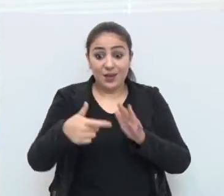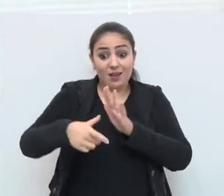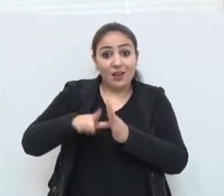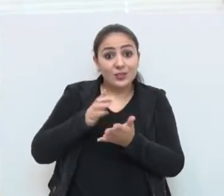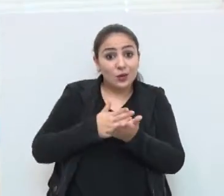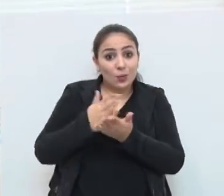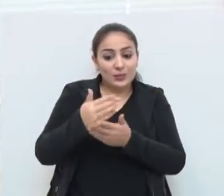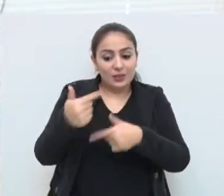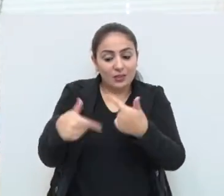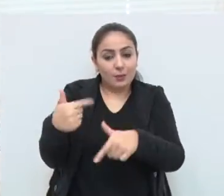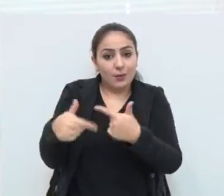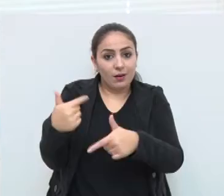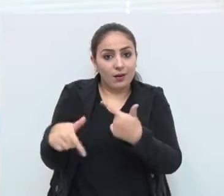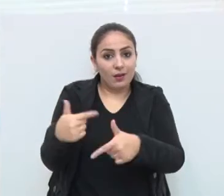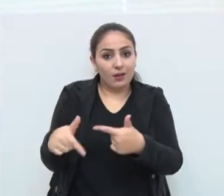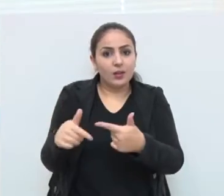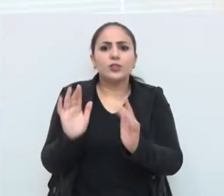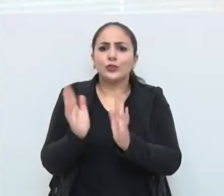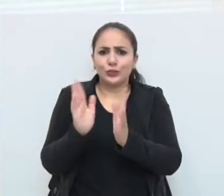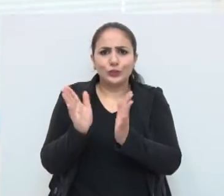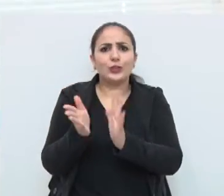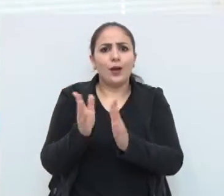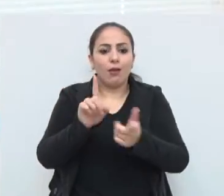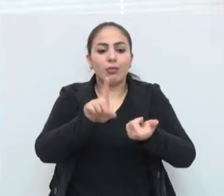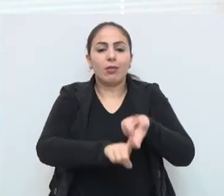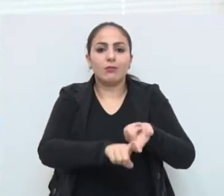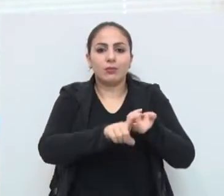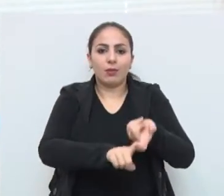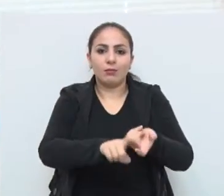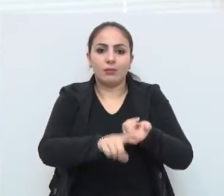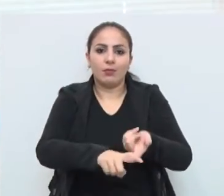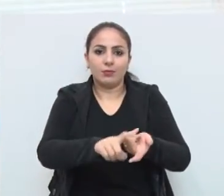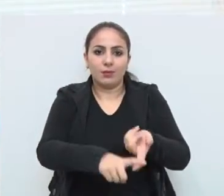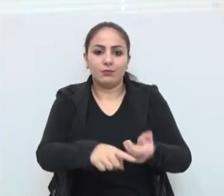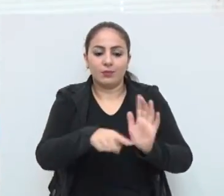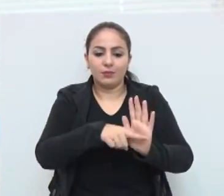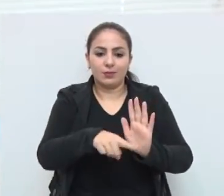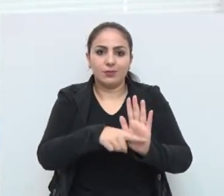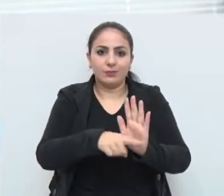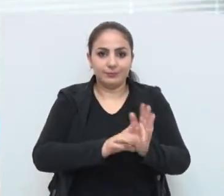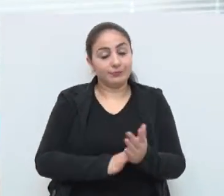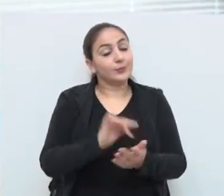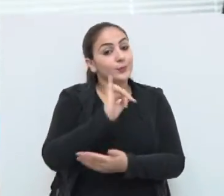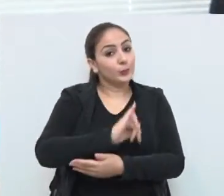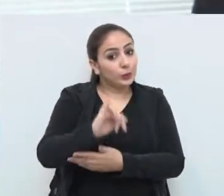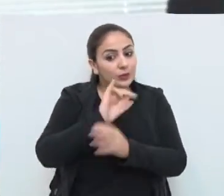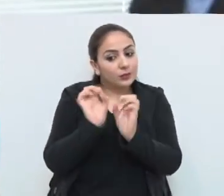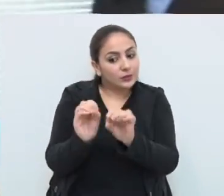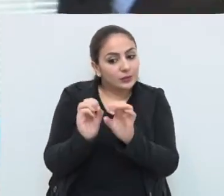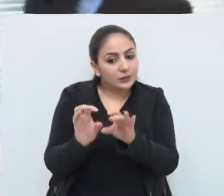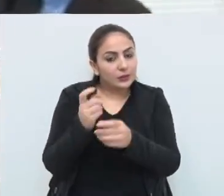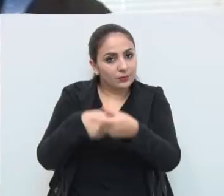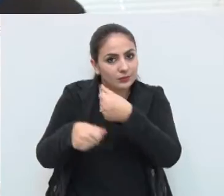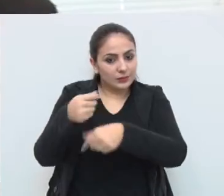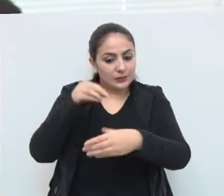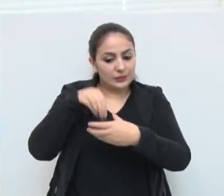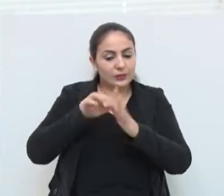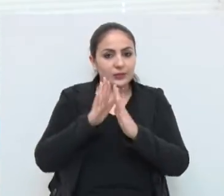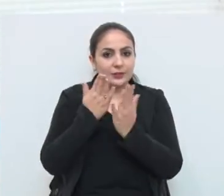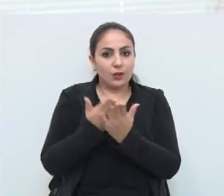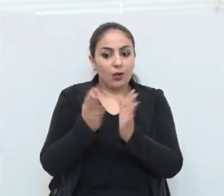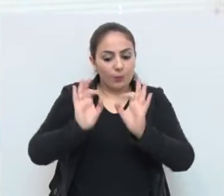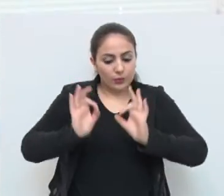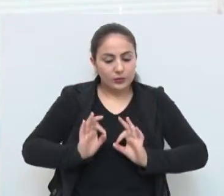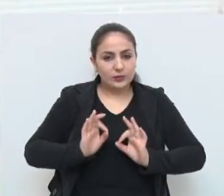profissionais, de se inserirem no mercado de trabalho, já são devedores. Então, a importância da educação financeira dentro das escolas